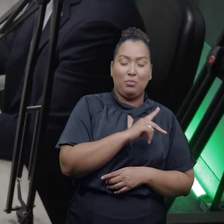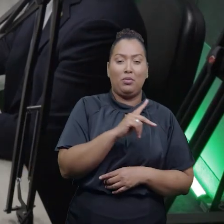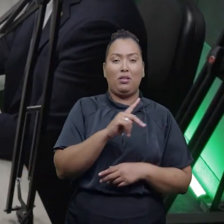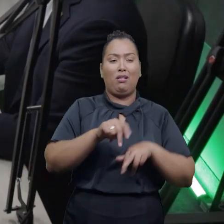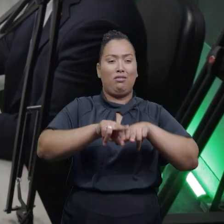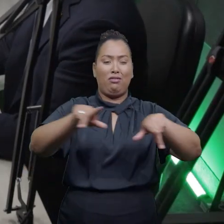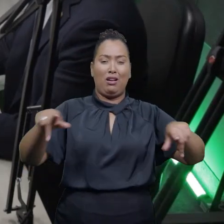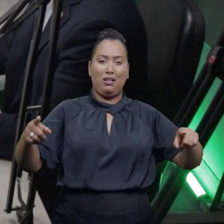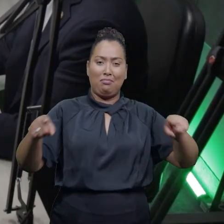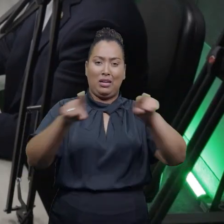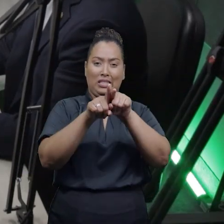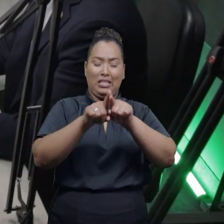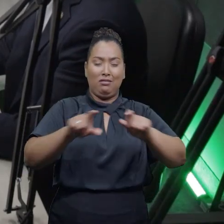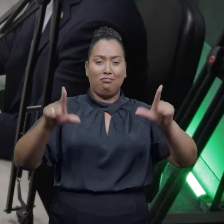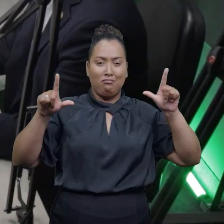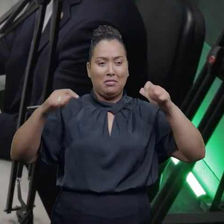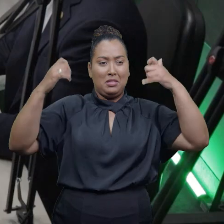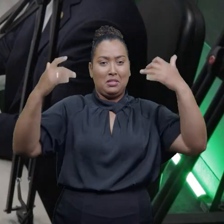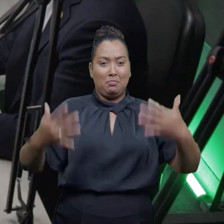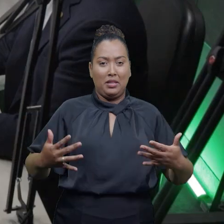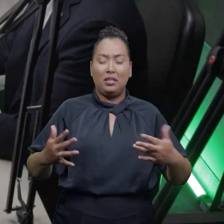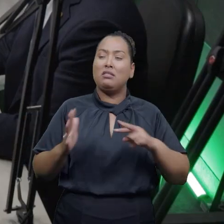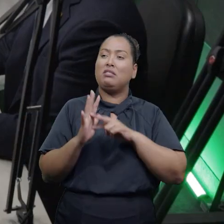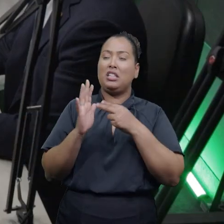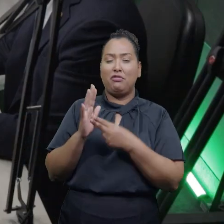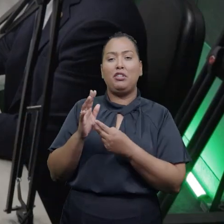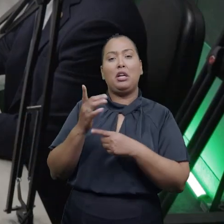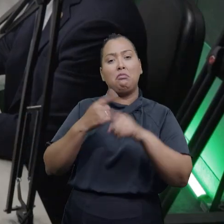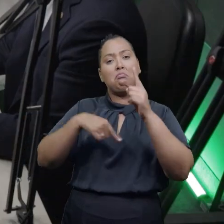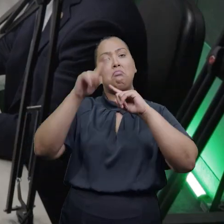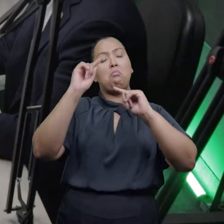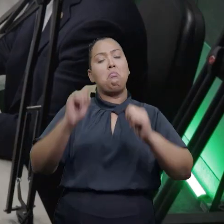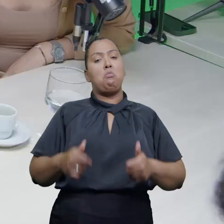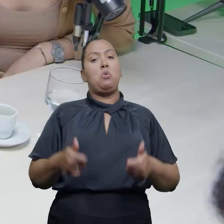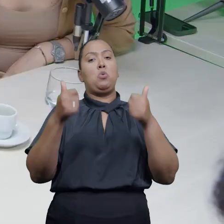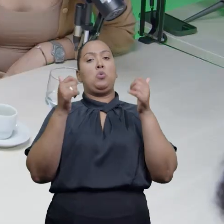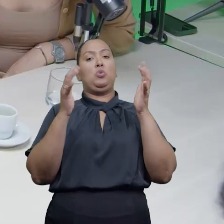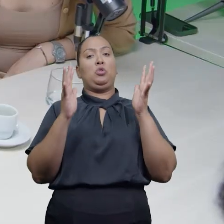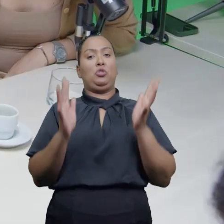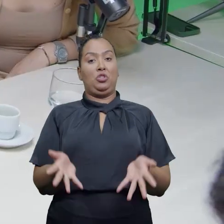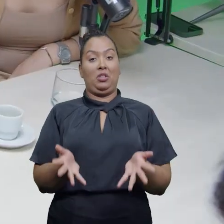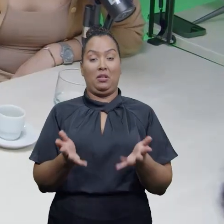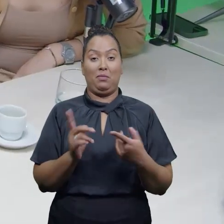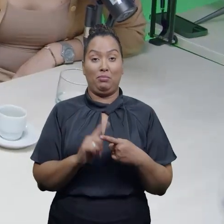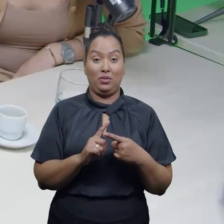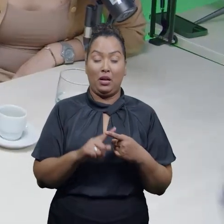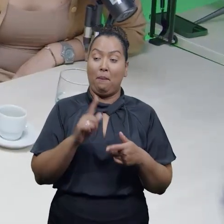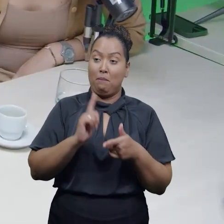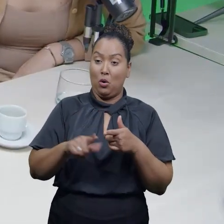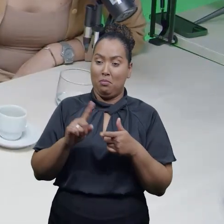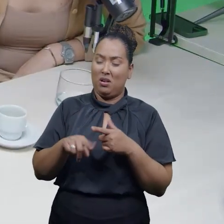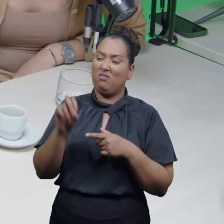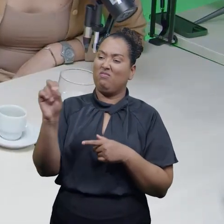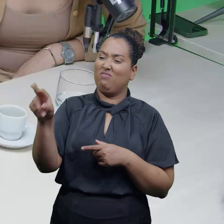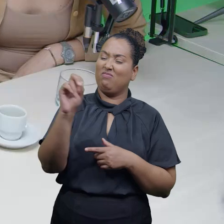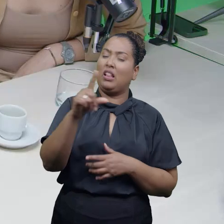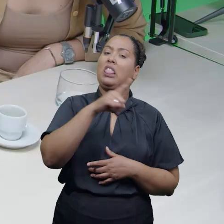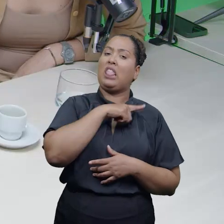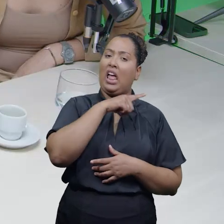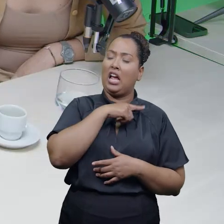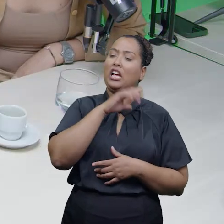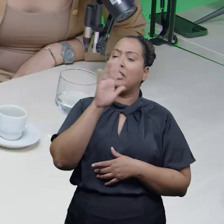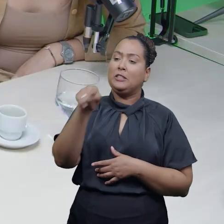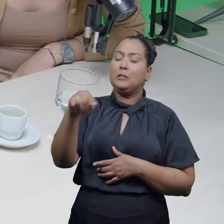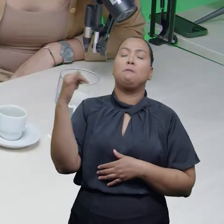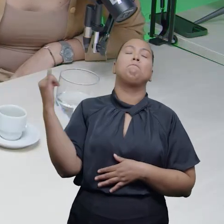nessa temática, acho que já mostra que nós avançamos nessa percepção institucional de que existe esse problema, de